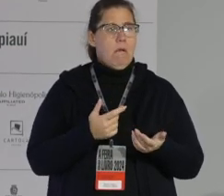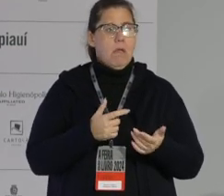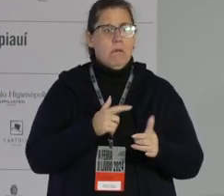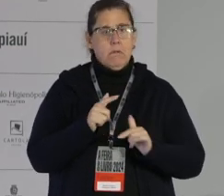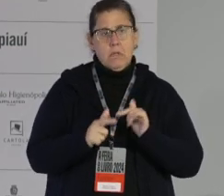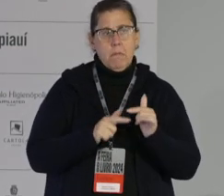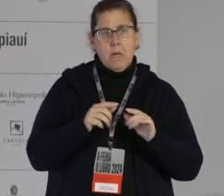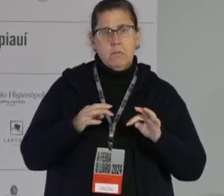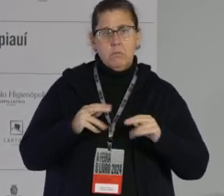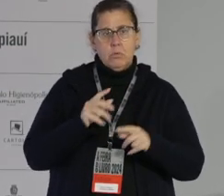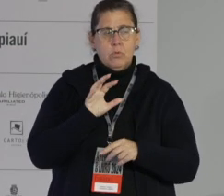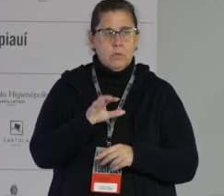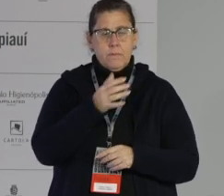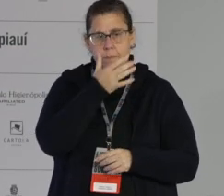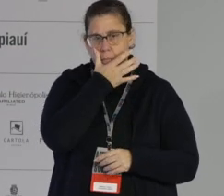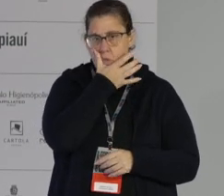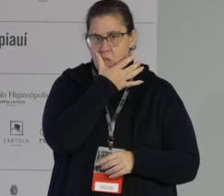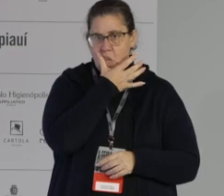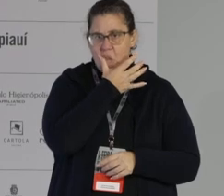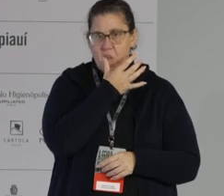isso tudo?